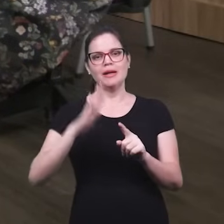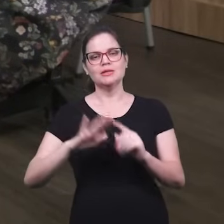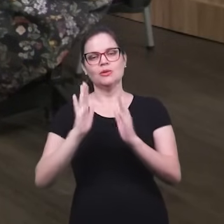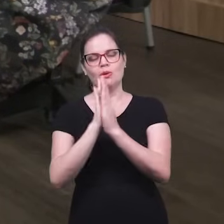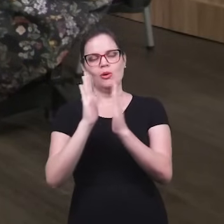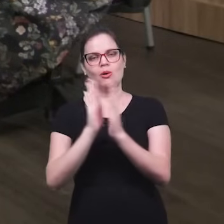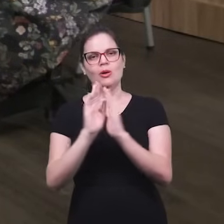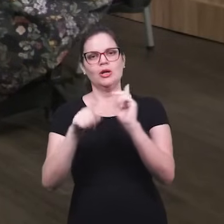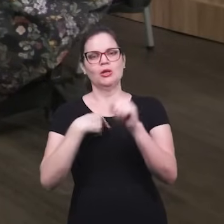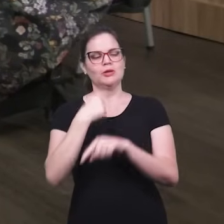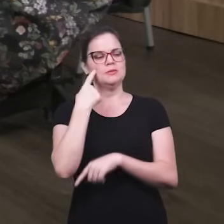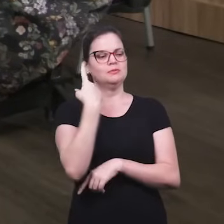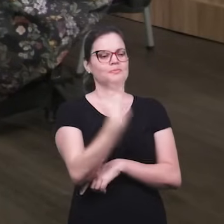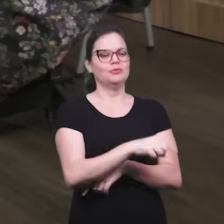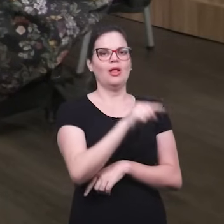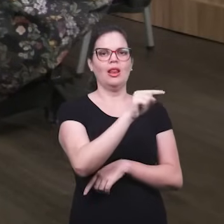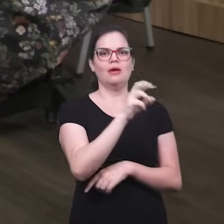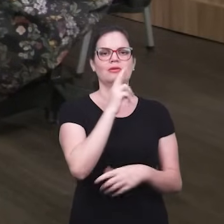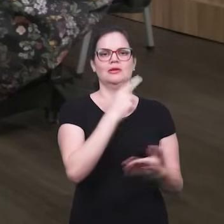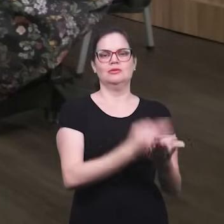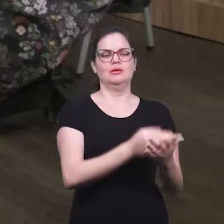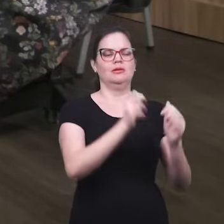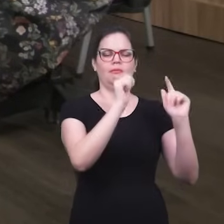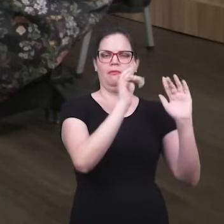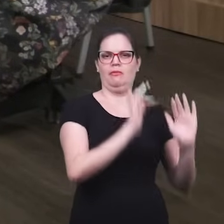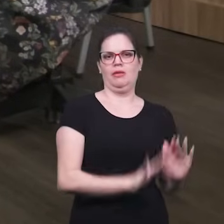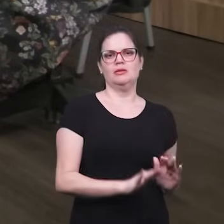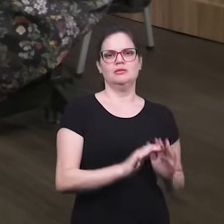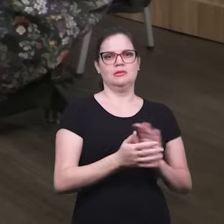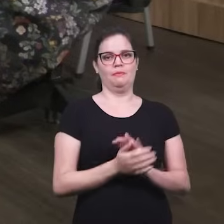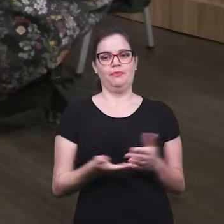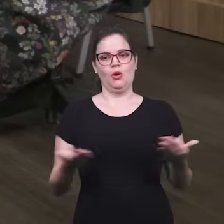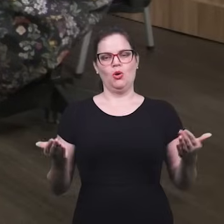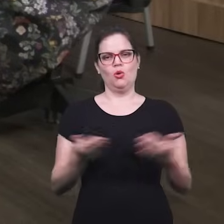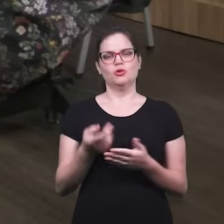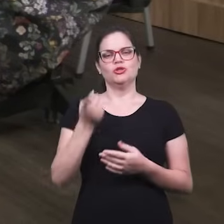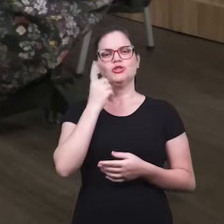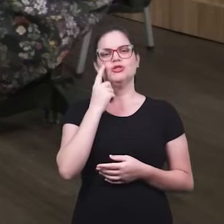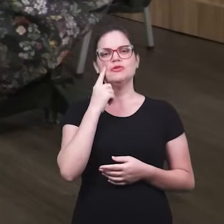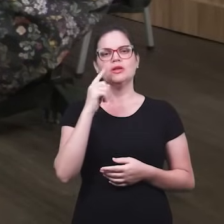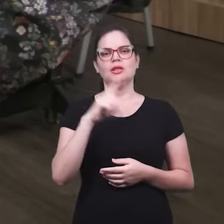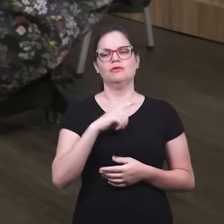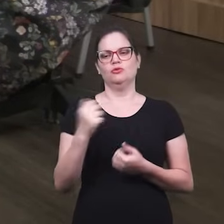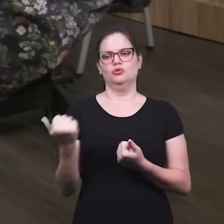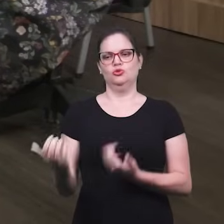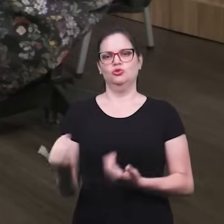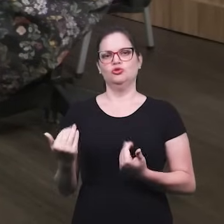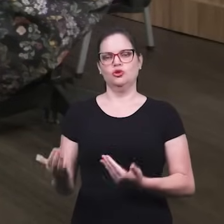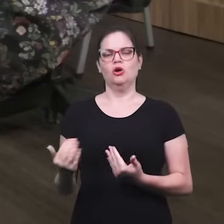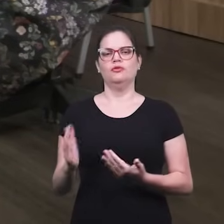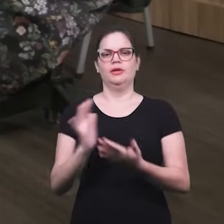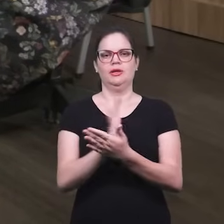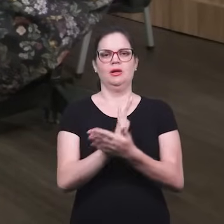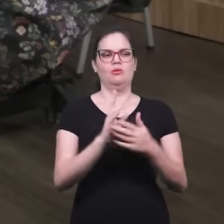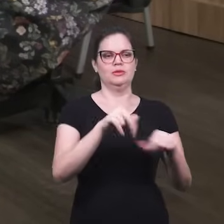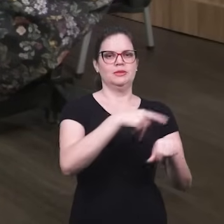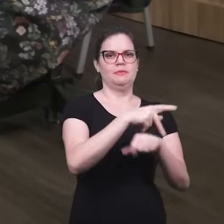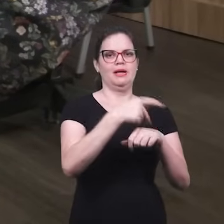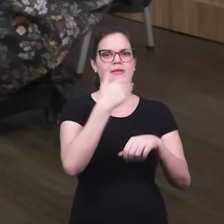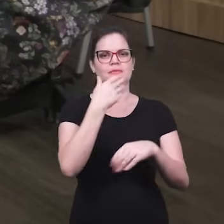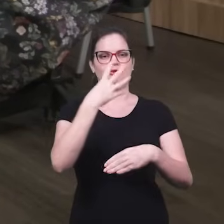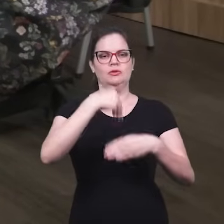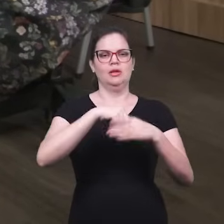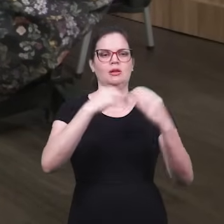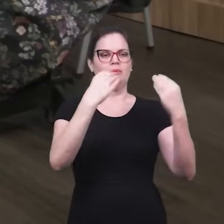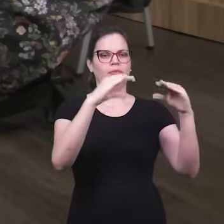Até agora, né, tivemos um jovem que fez uma cirurgia hoje, né, e colocamos em um dos países, colocamos um grupo para orar, e